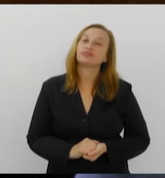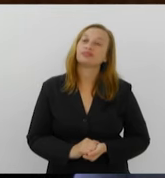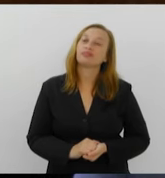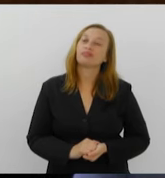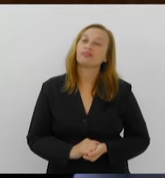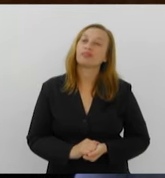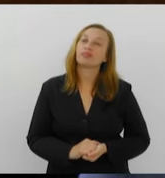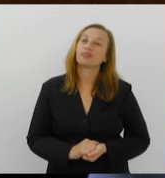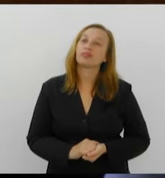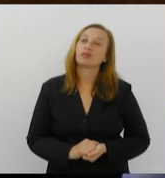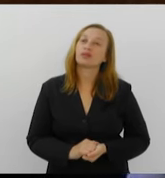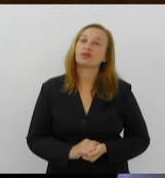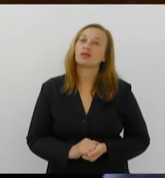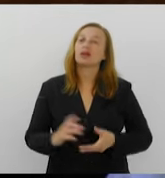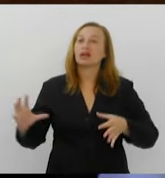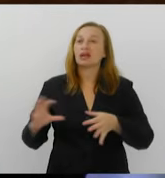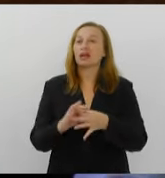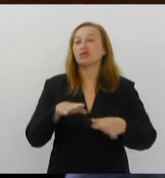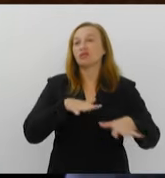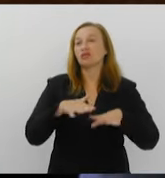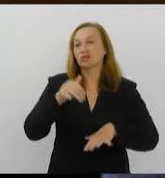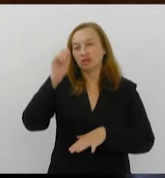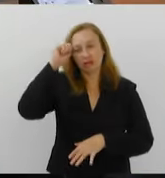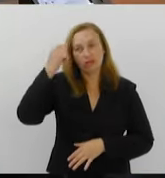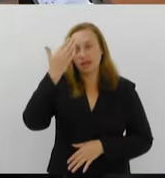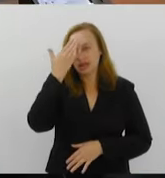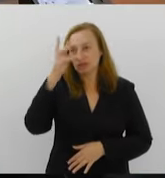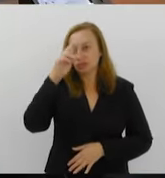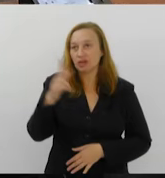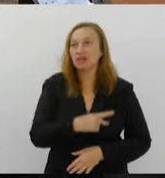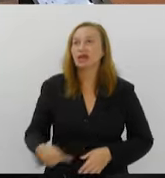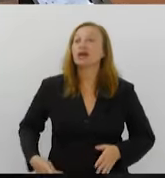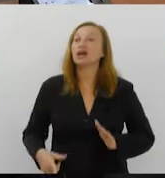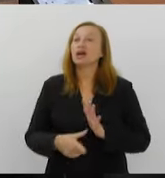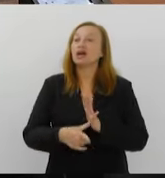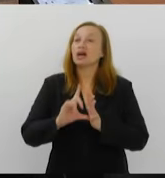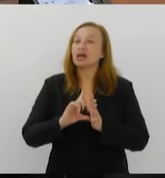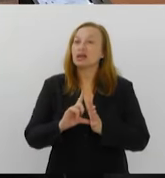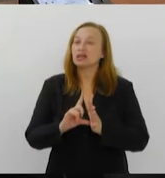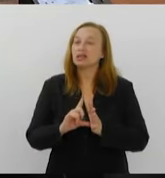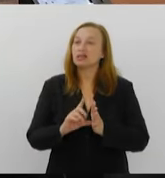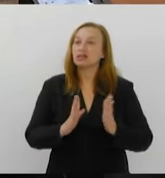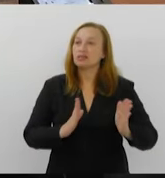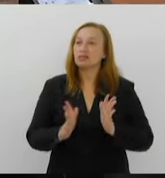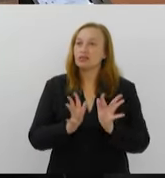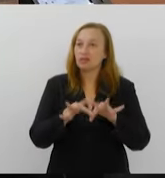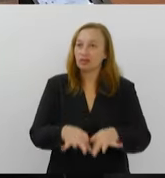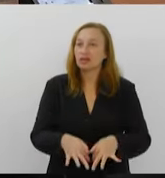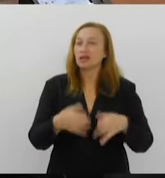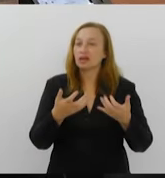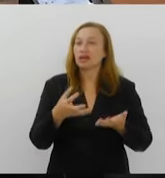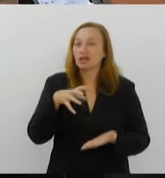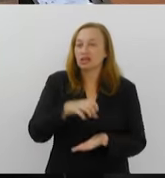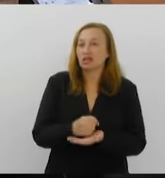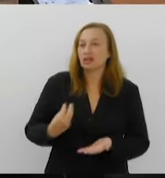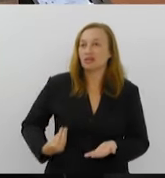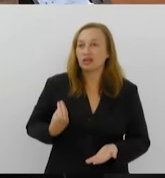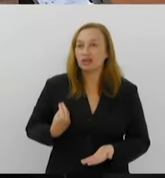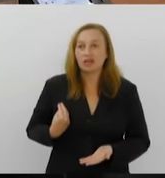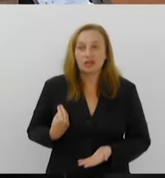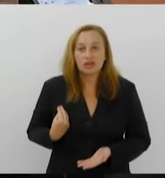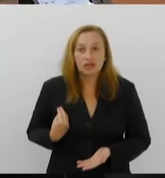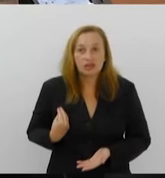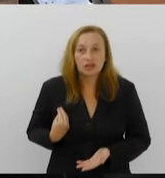intelectual ligada ao movimento negro. Obrigado, presidente. Antes de passar ao expediente final, quero registrar a presença aqui do